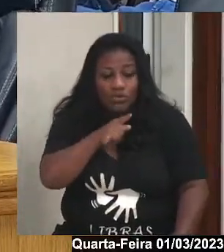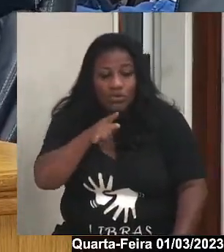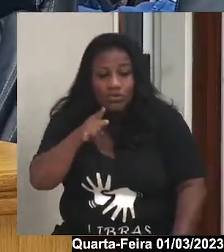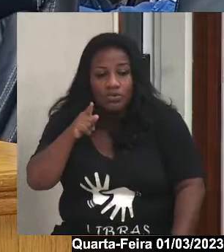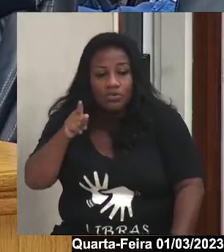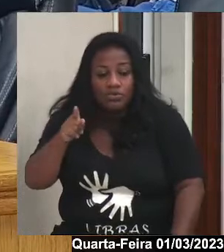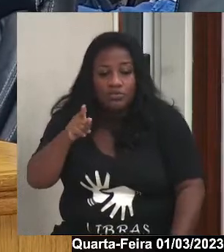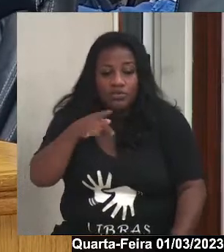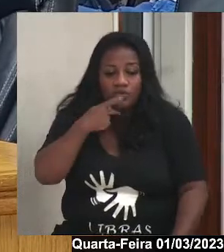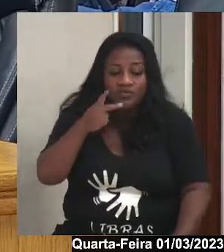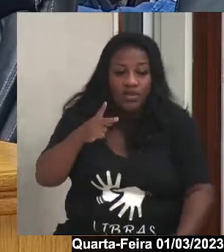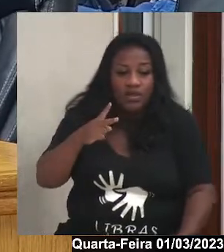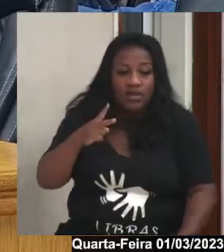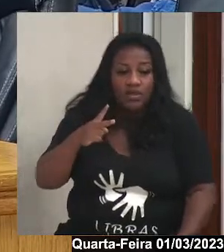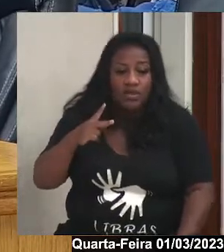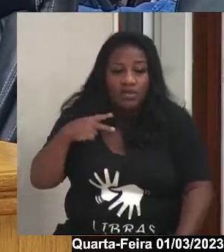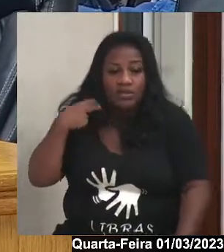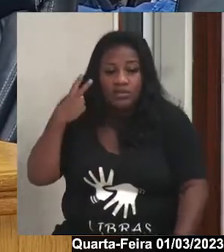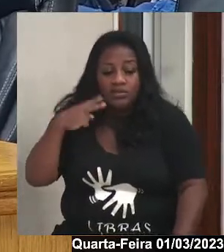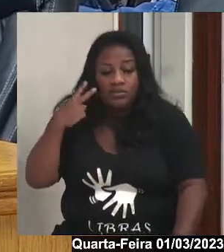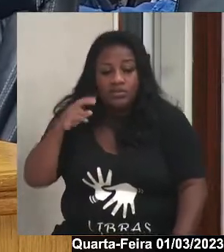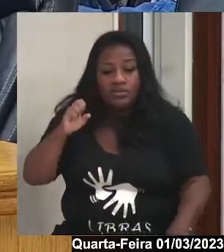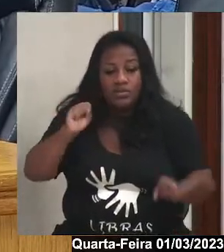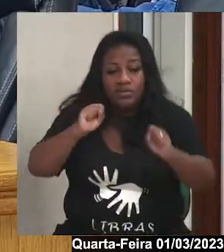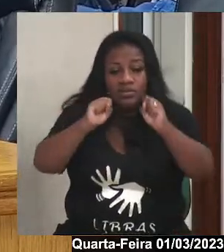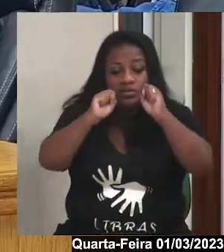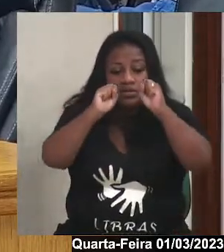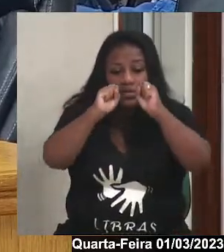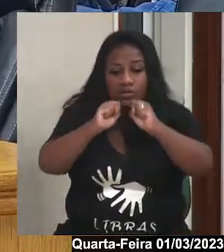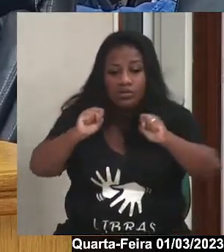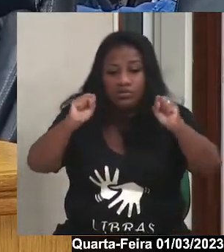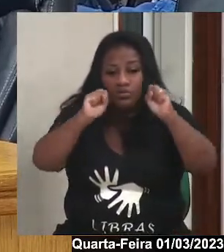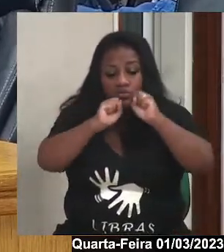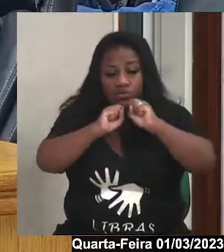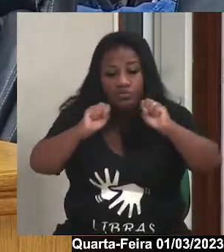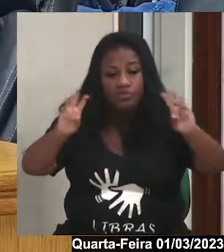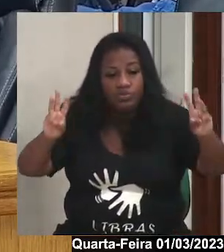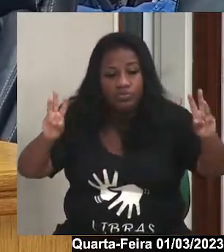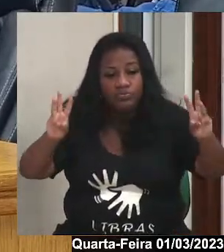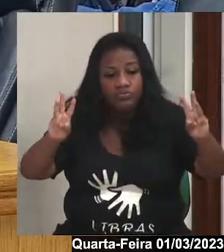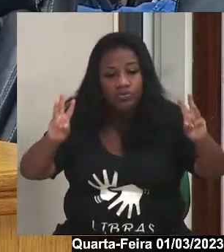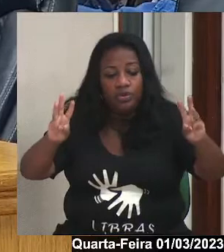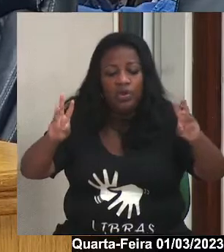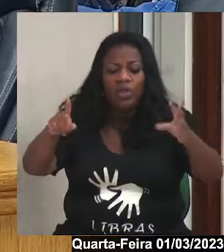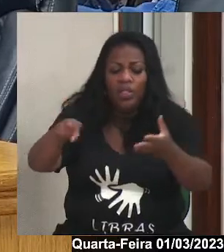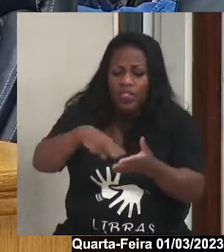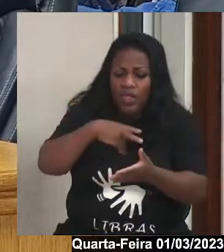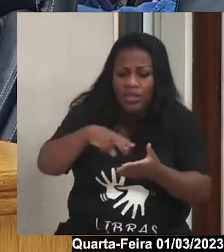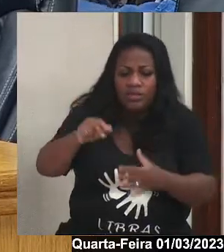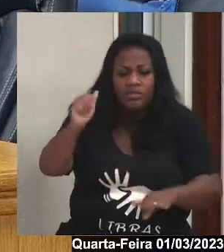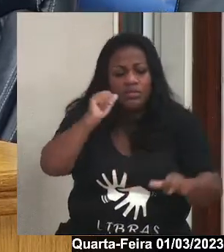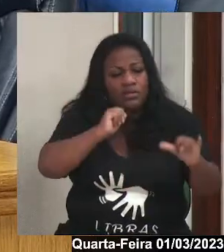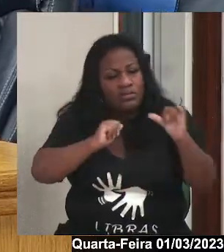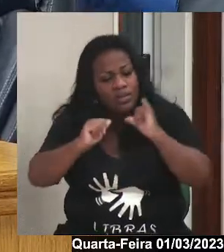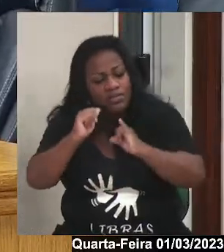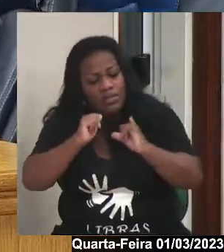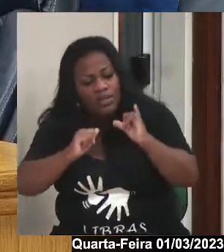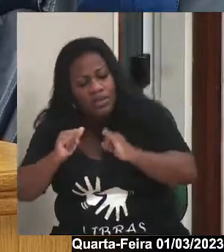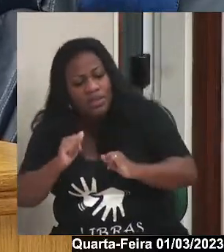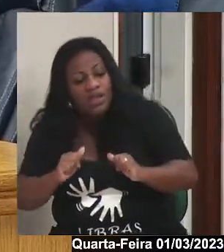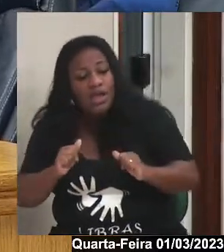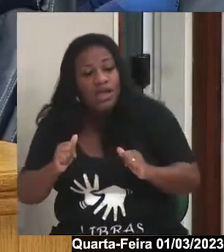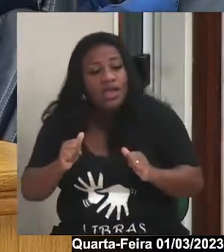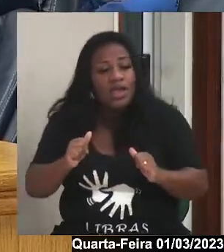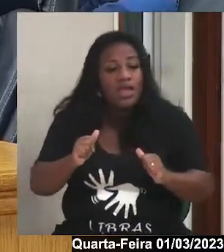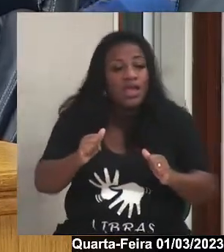dos vereadores que foi para o show. Já falei para você e vou repetir. Fui para o show, dancei, bebi e até